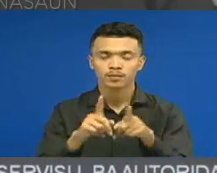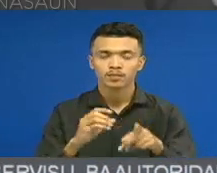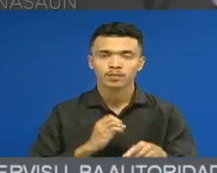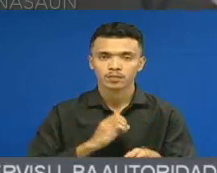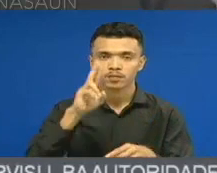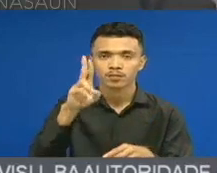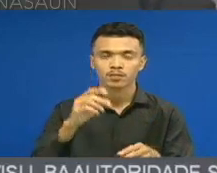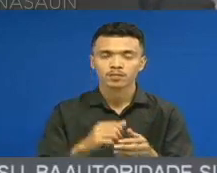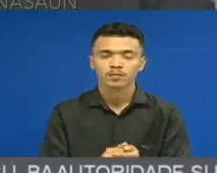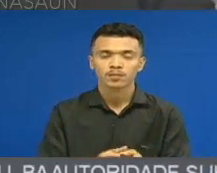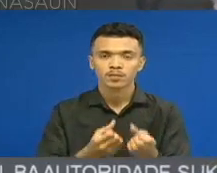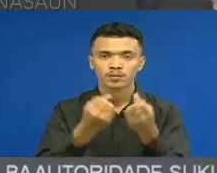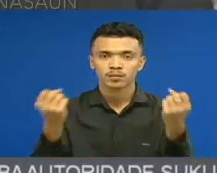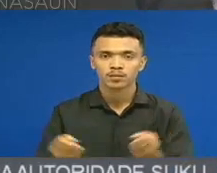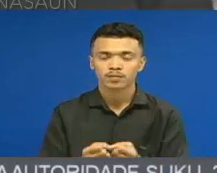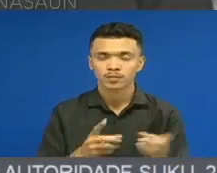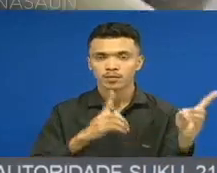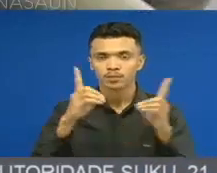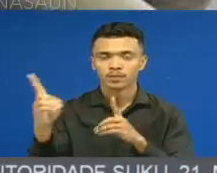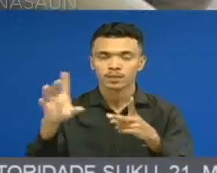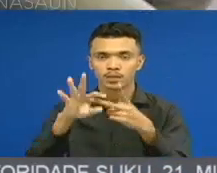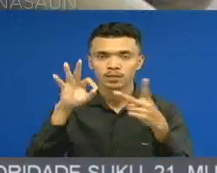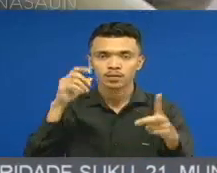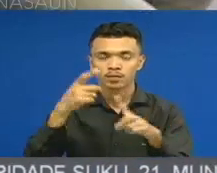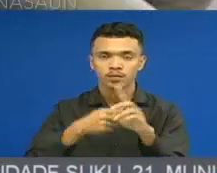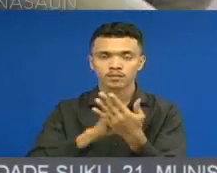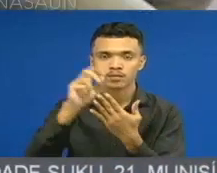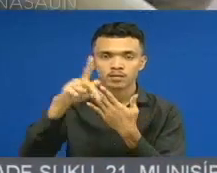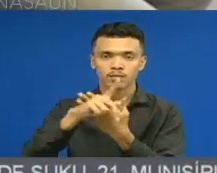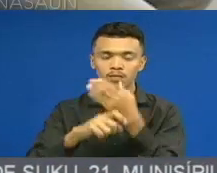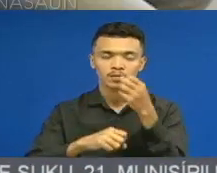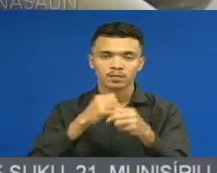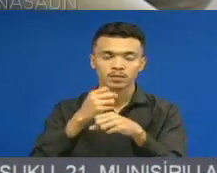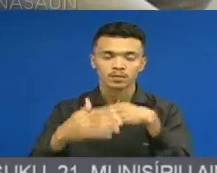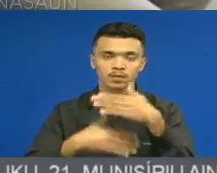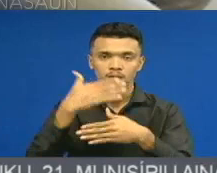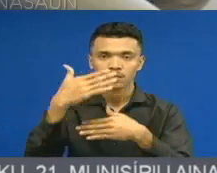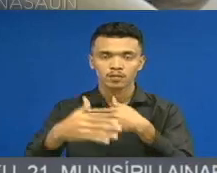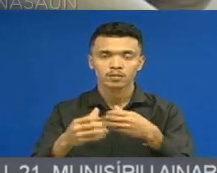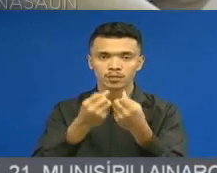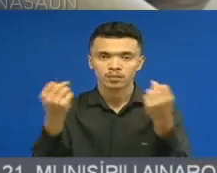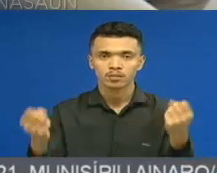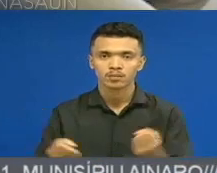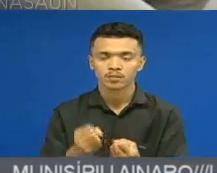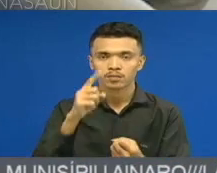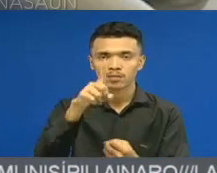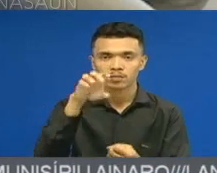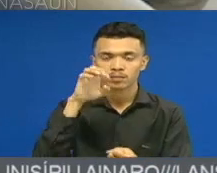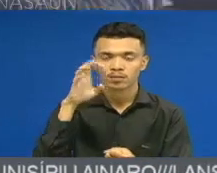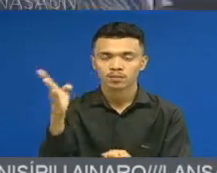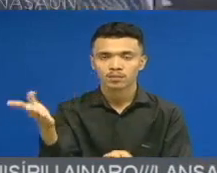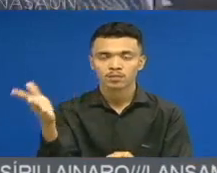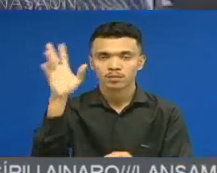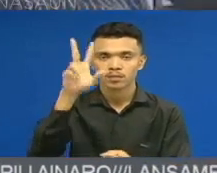Osun. No Suku Hirakne se realiza falecirani eleição e fulan abril tina oin. Entretanto, Suku Atusat Limanulu Resin Rua